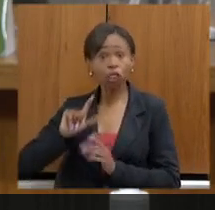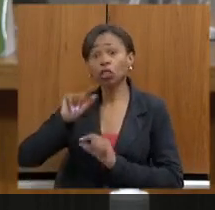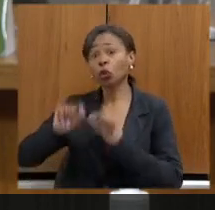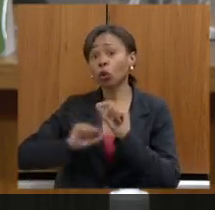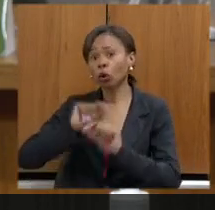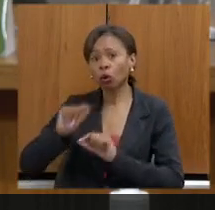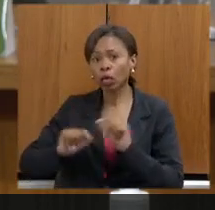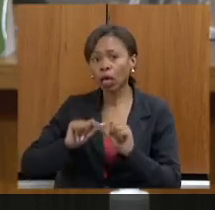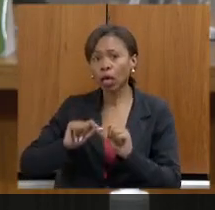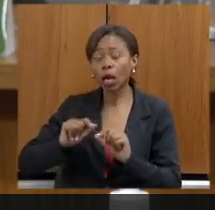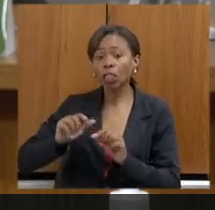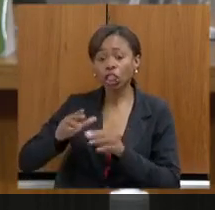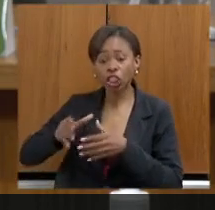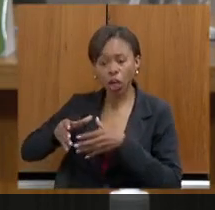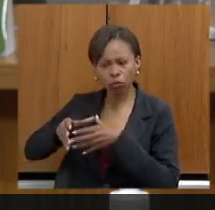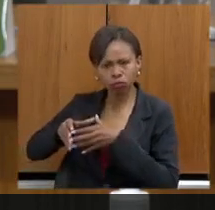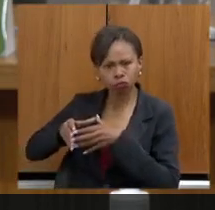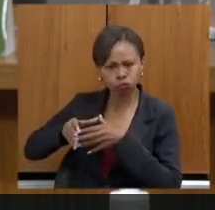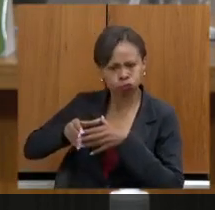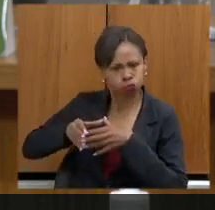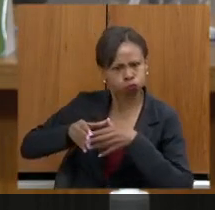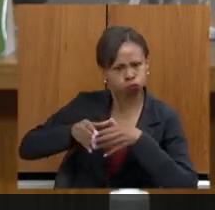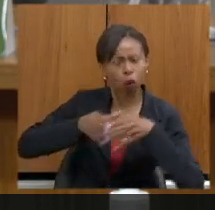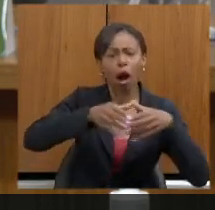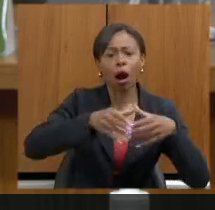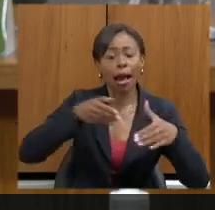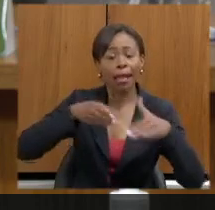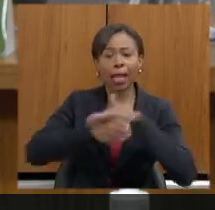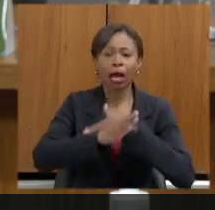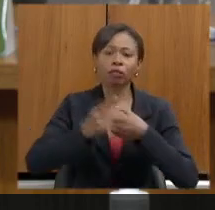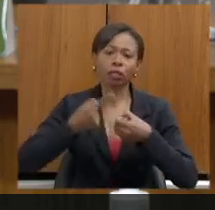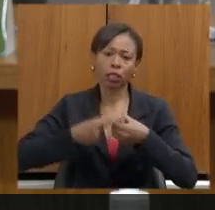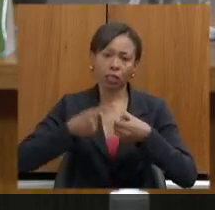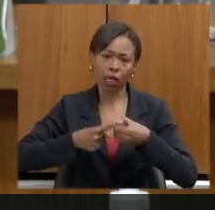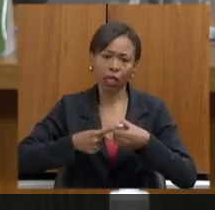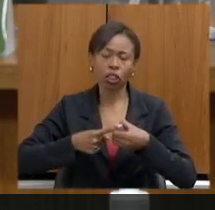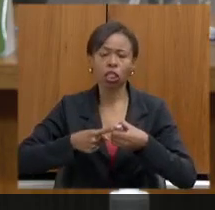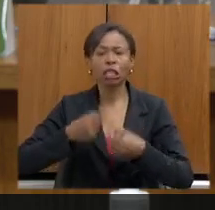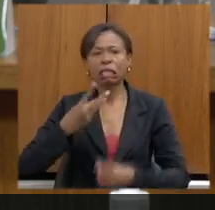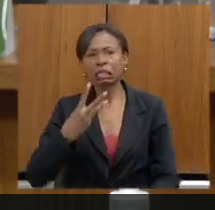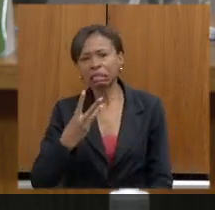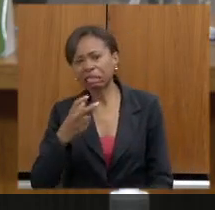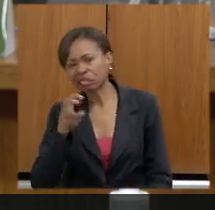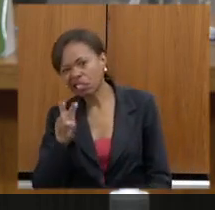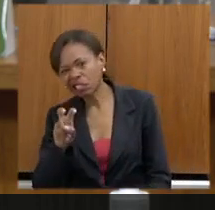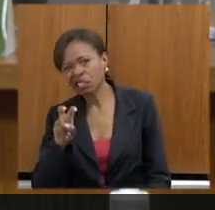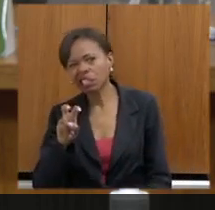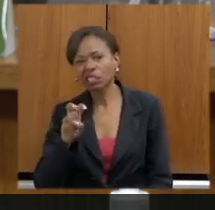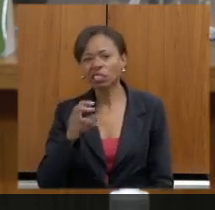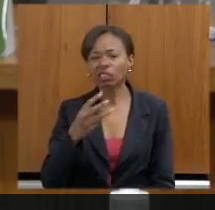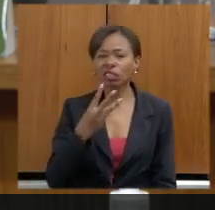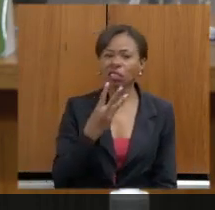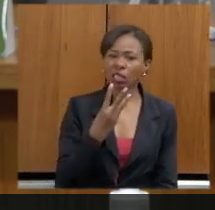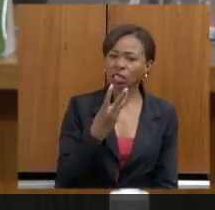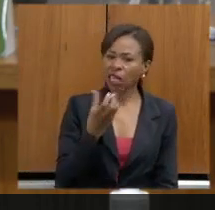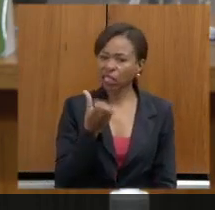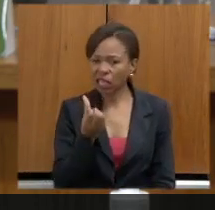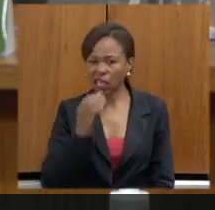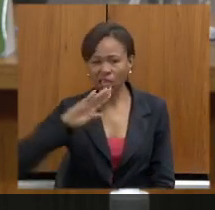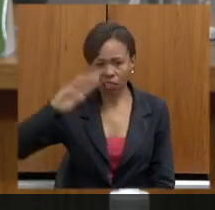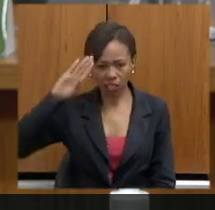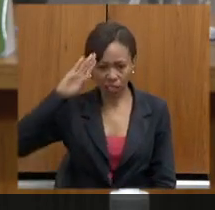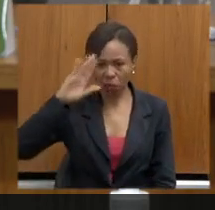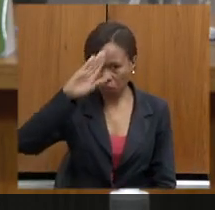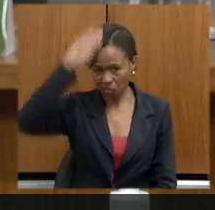nas cidades e aí a gente tava entrando com aproximadamente 35 36 militares hoje